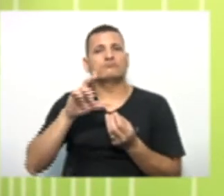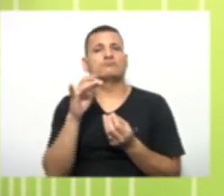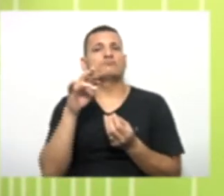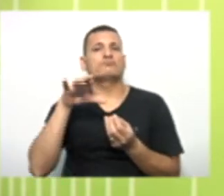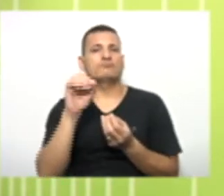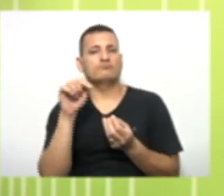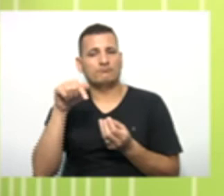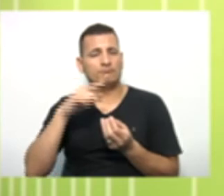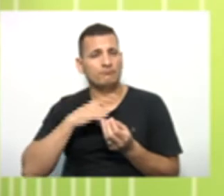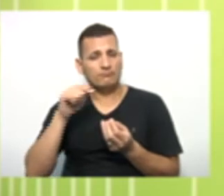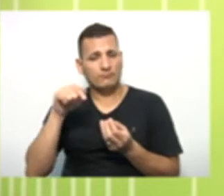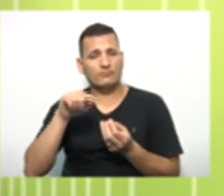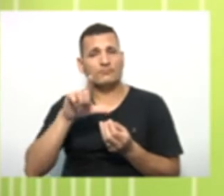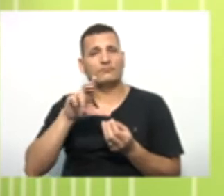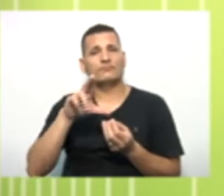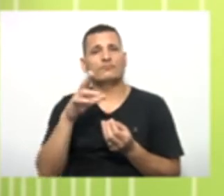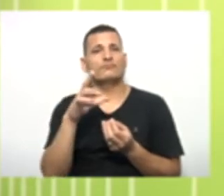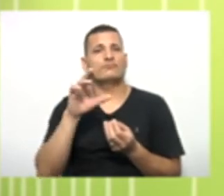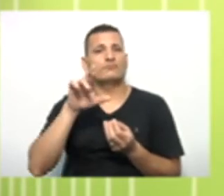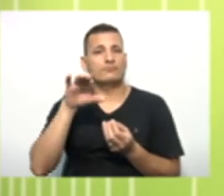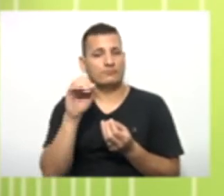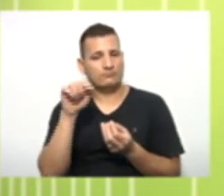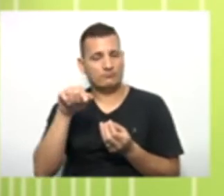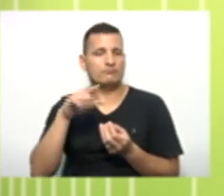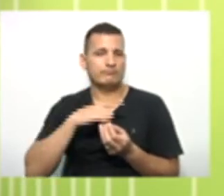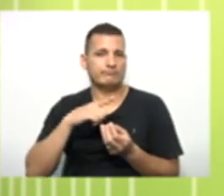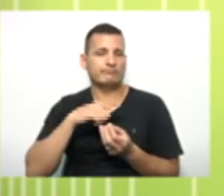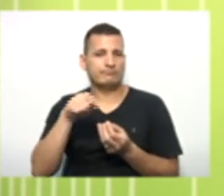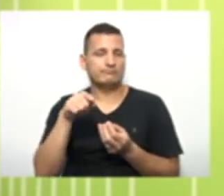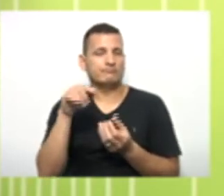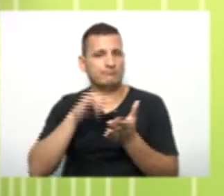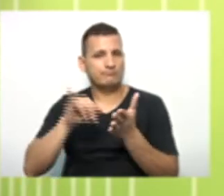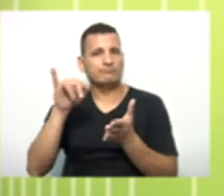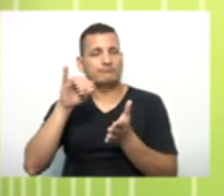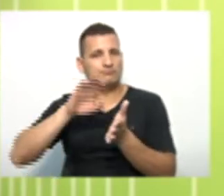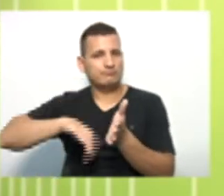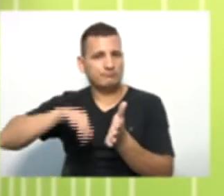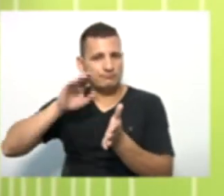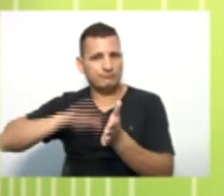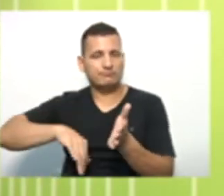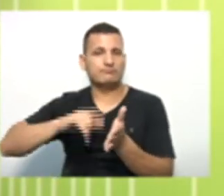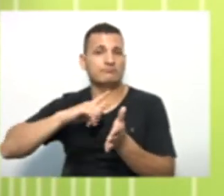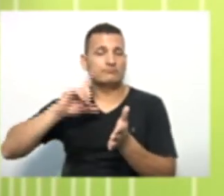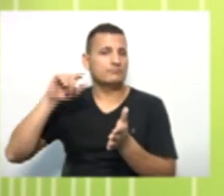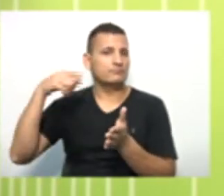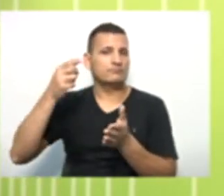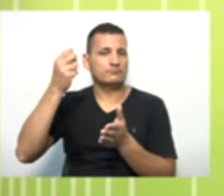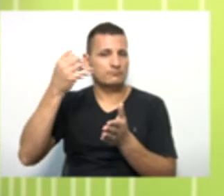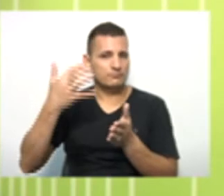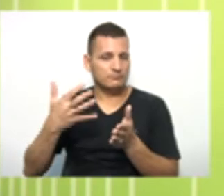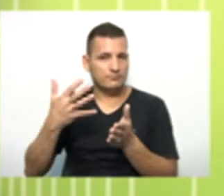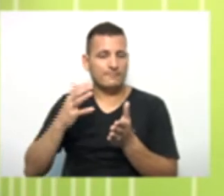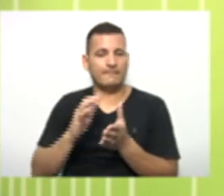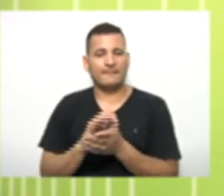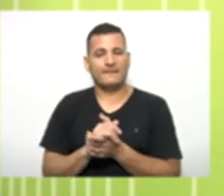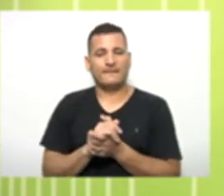lucro. Esse lucro, ele é tributável, nós vamos ver isso em um outro momento, sendo